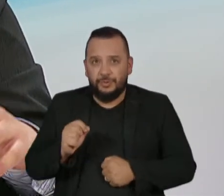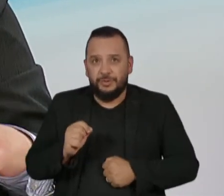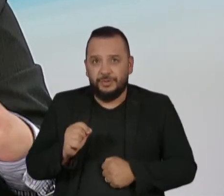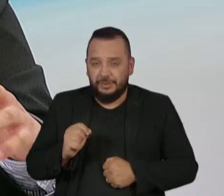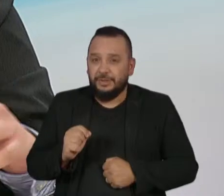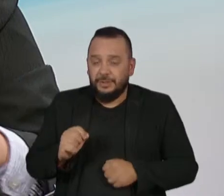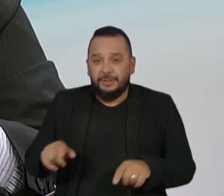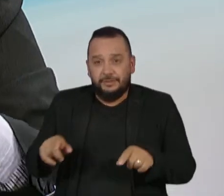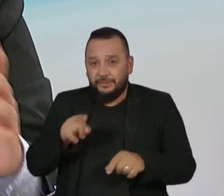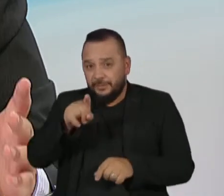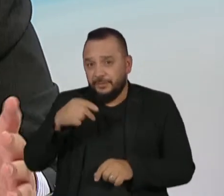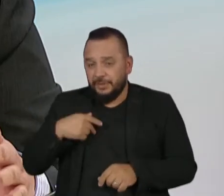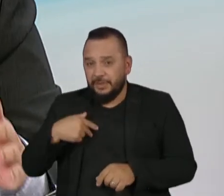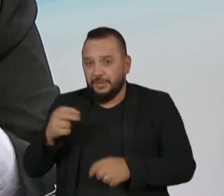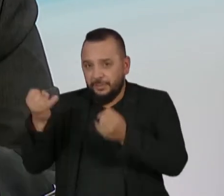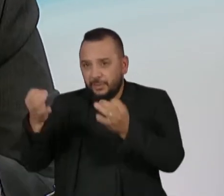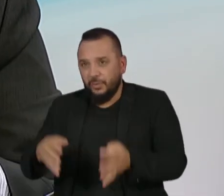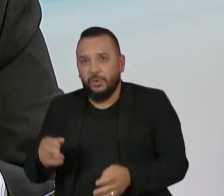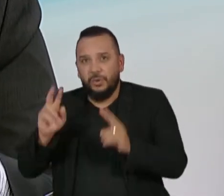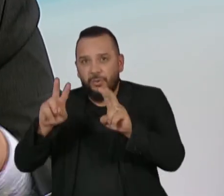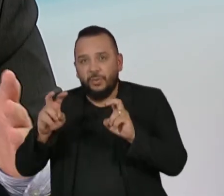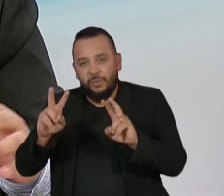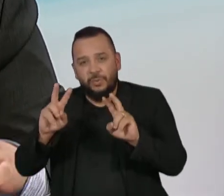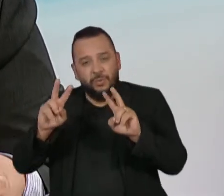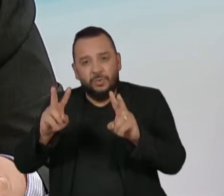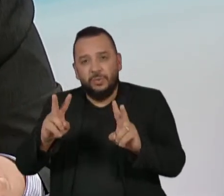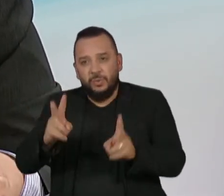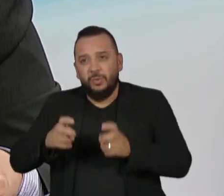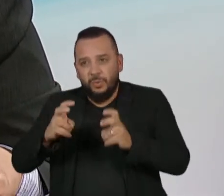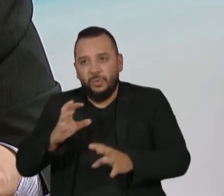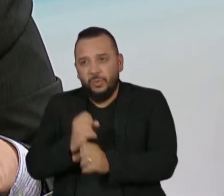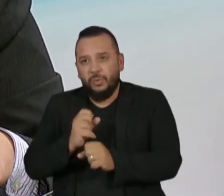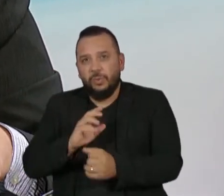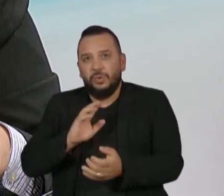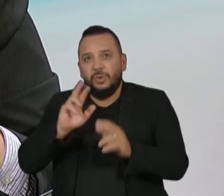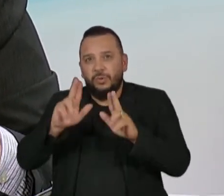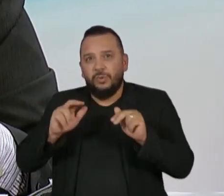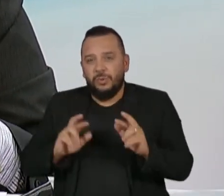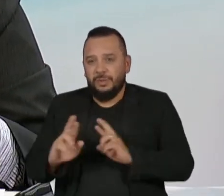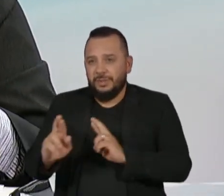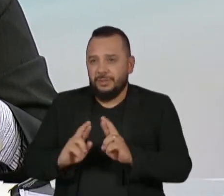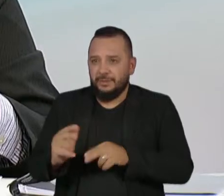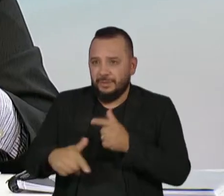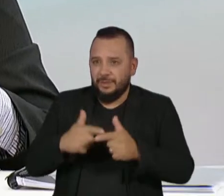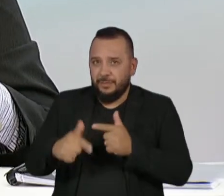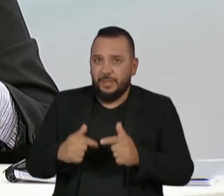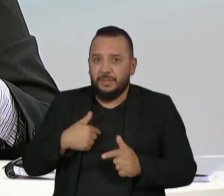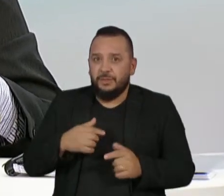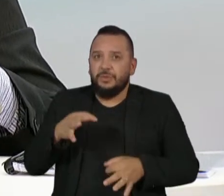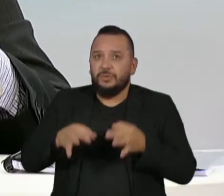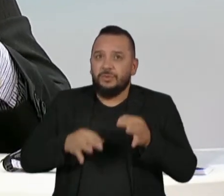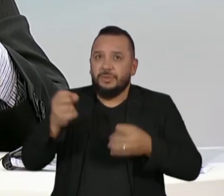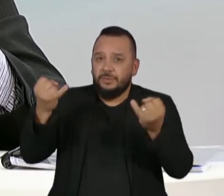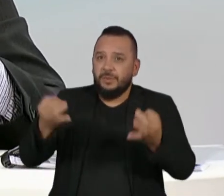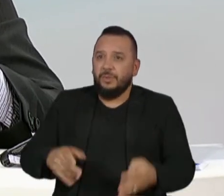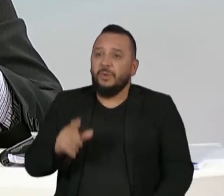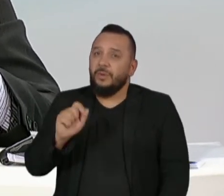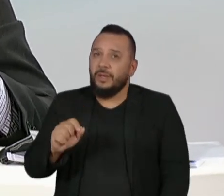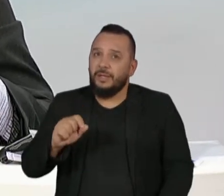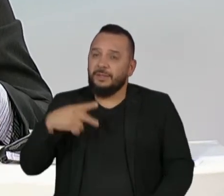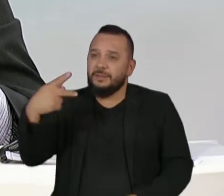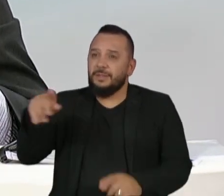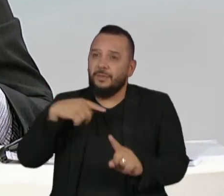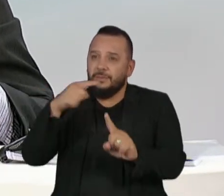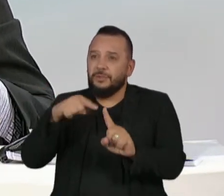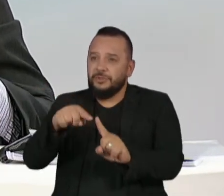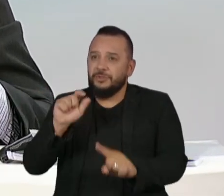disse na Globo News que nunca oferiu lucro, que era uma relação de trabalho ali. E na sentença, o juiz fala claramente ali que o seu